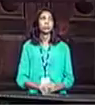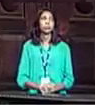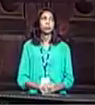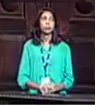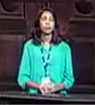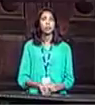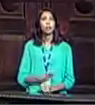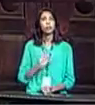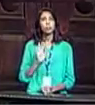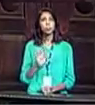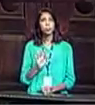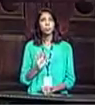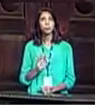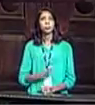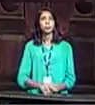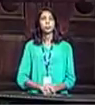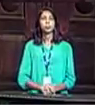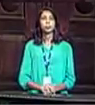Aliás,